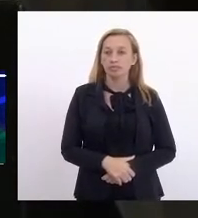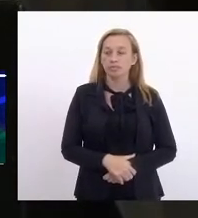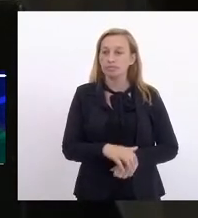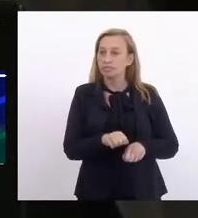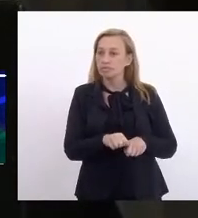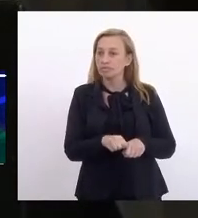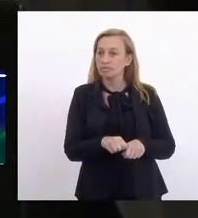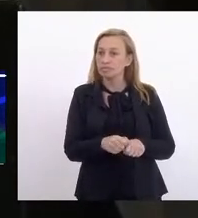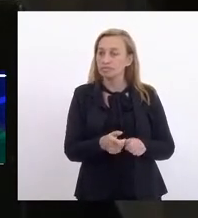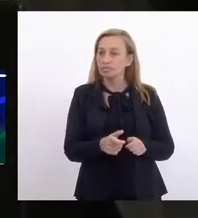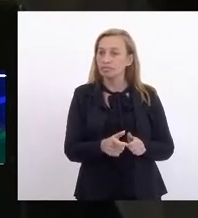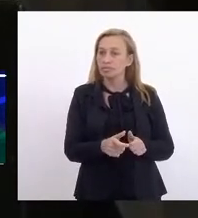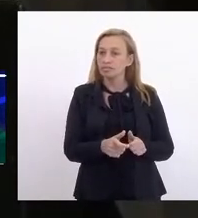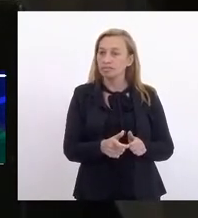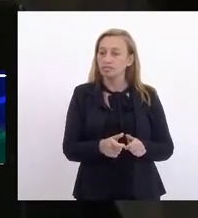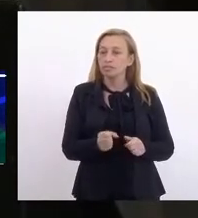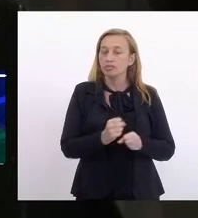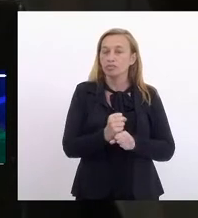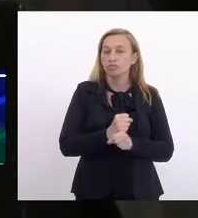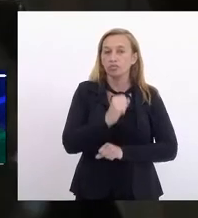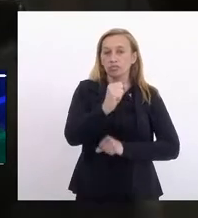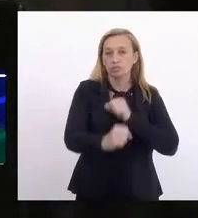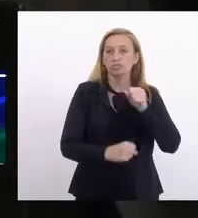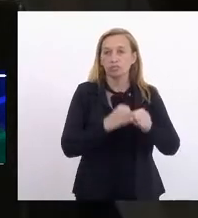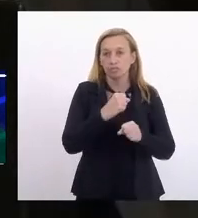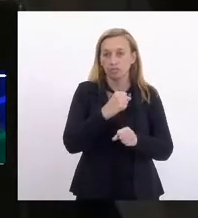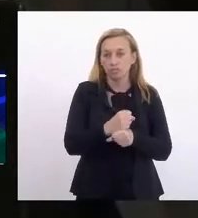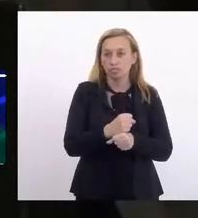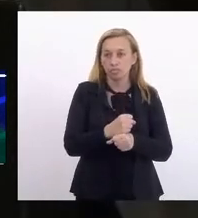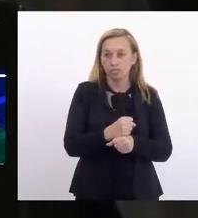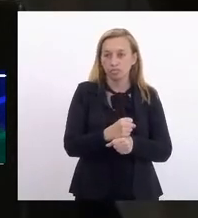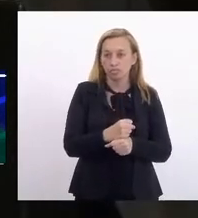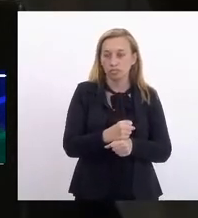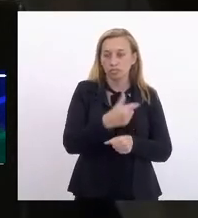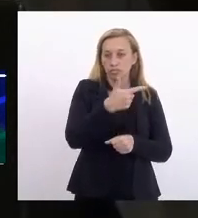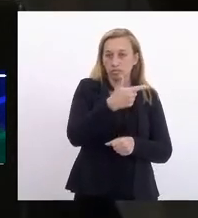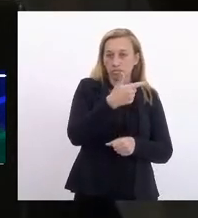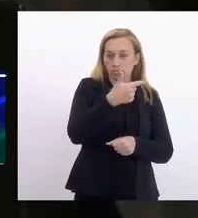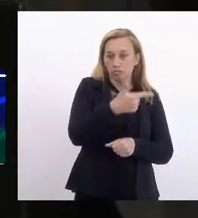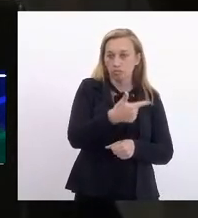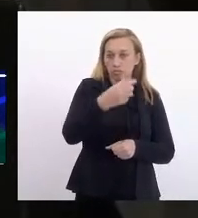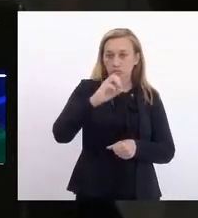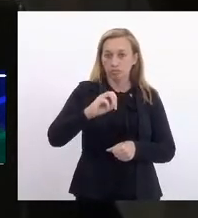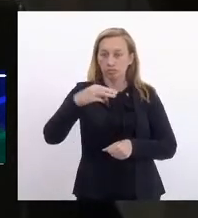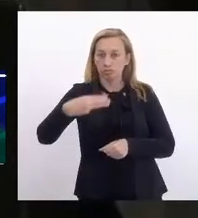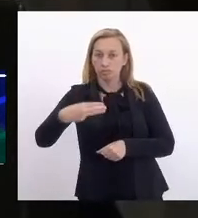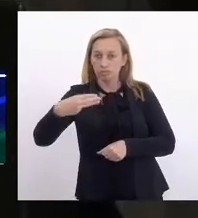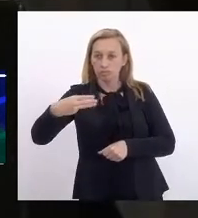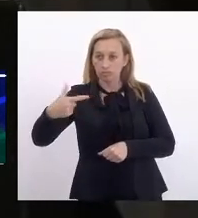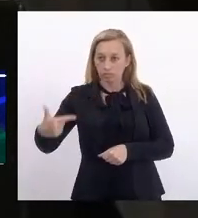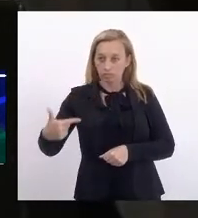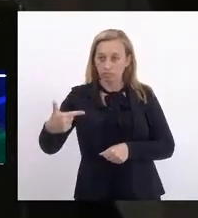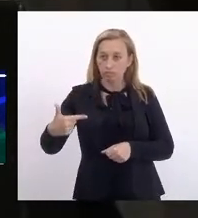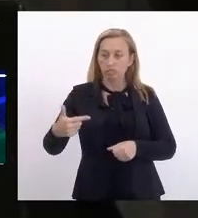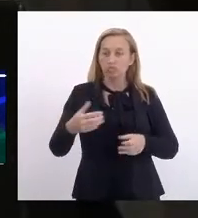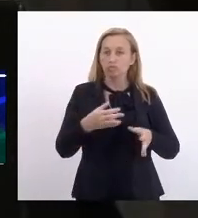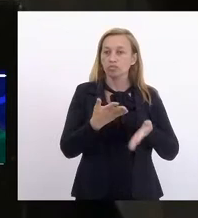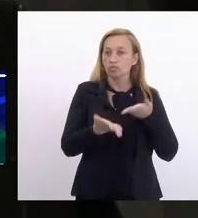estender para o ano de 2032, né, um tratamento tributário diferenciado para o